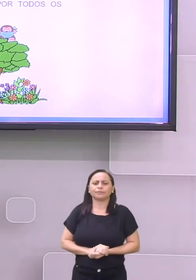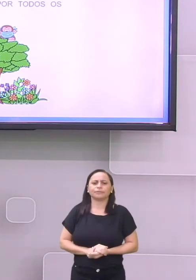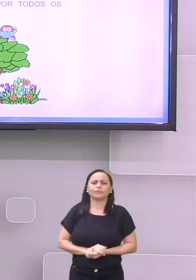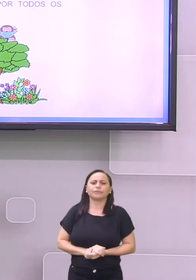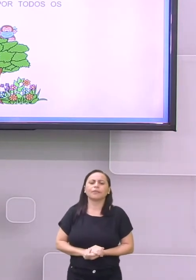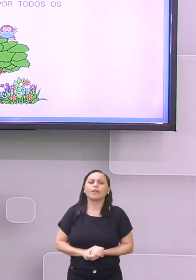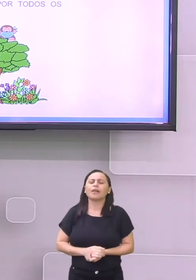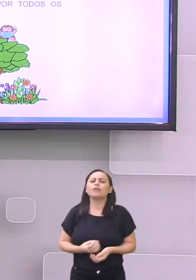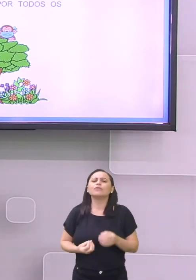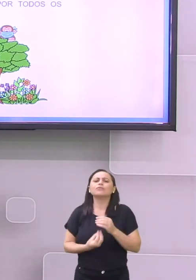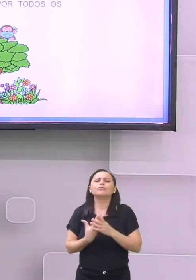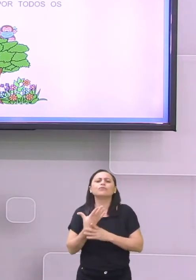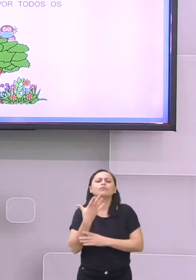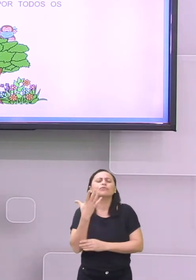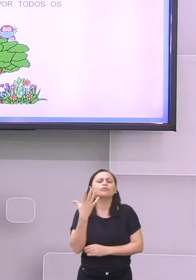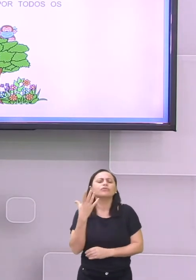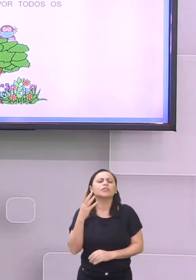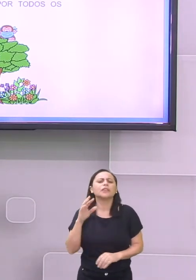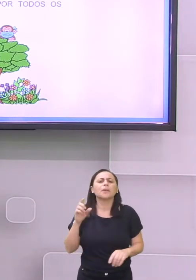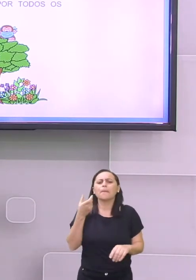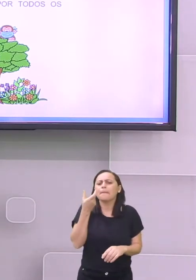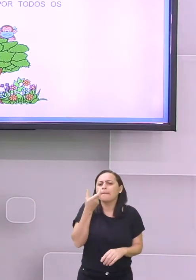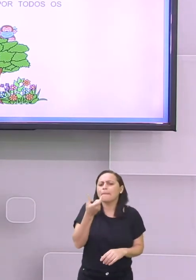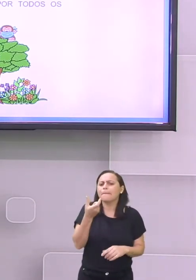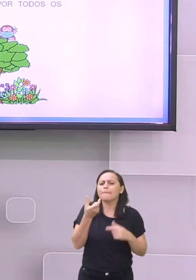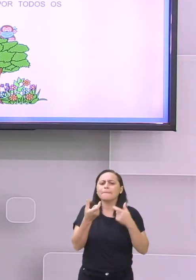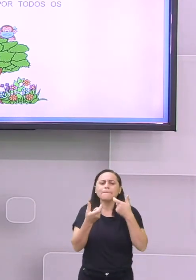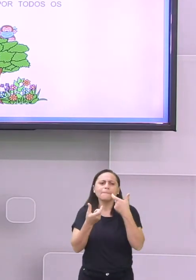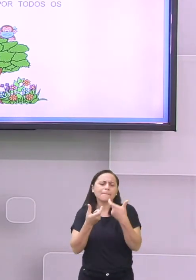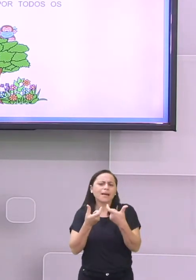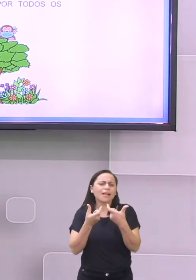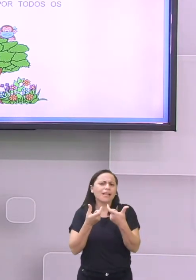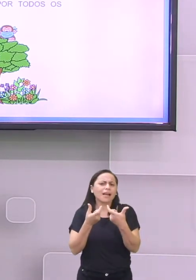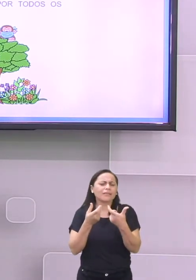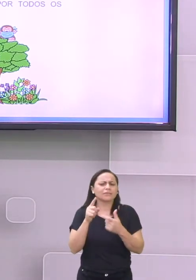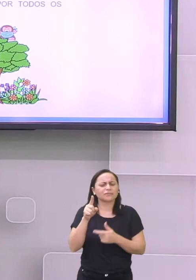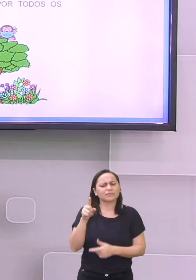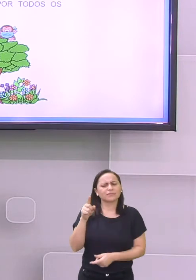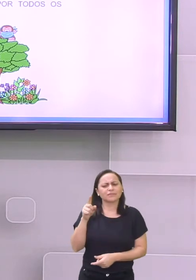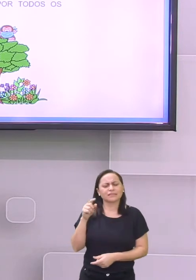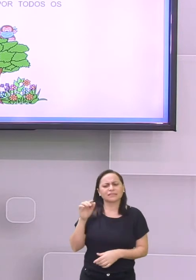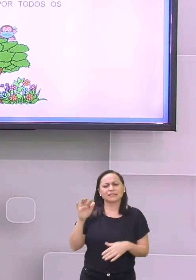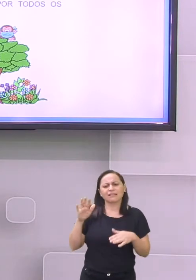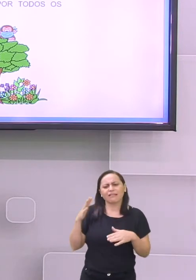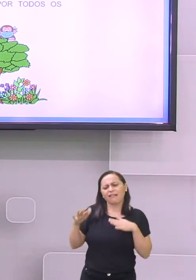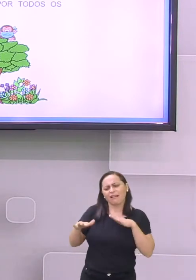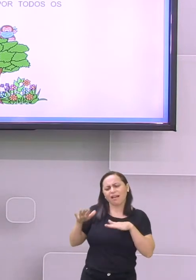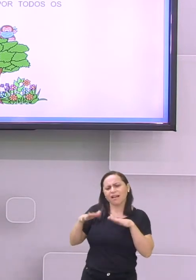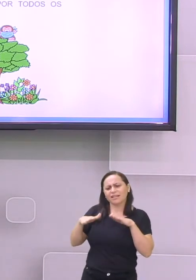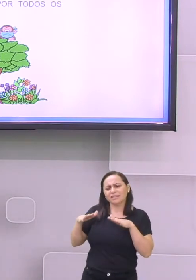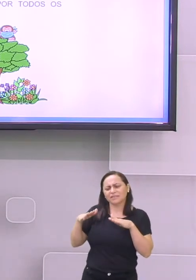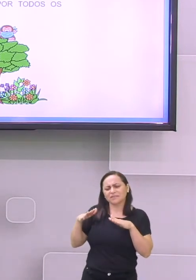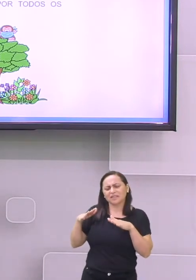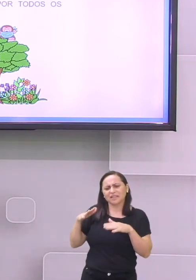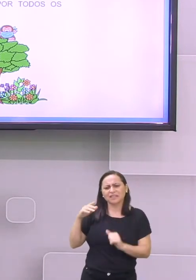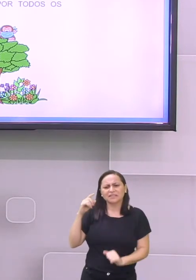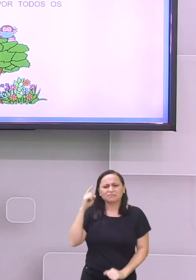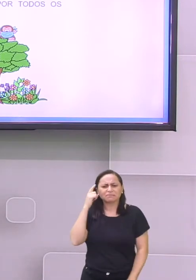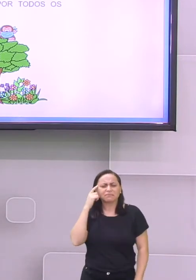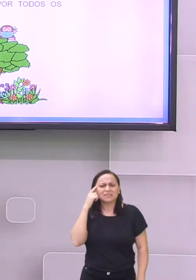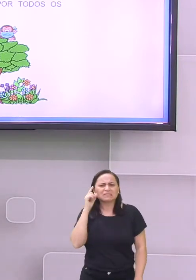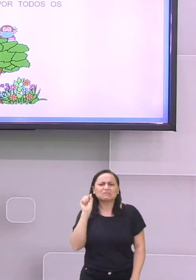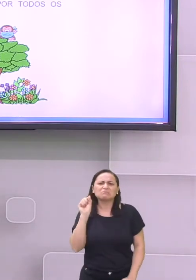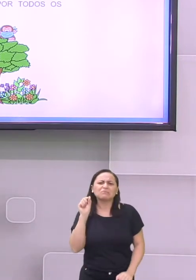apareceram algumas palavras que vocês podem assim ter ficado em dúvida do que elas